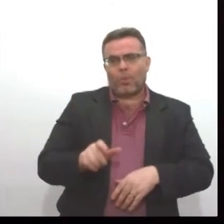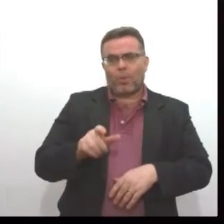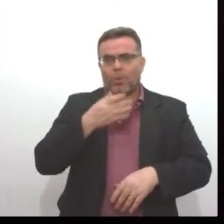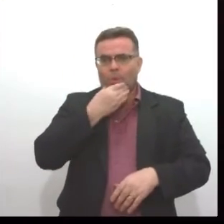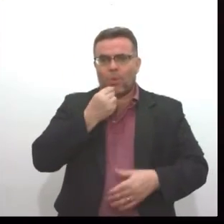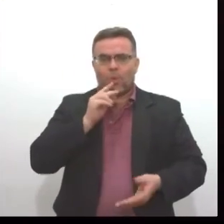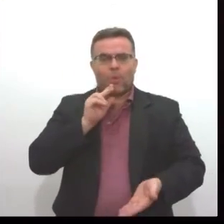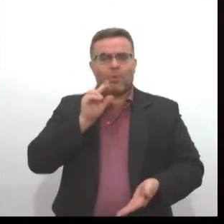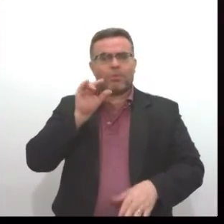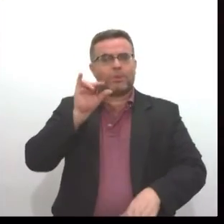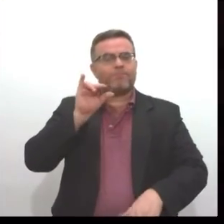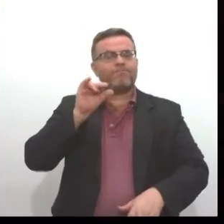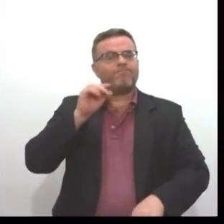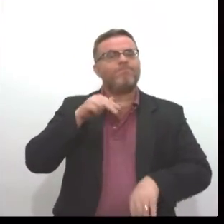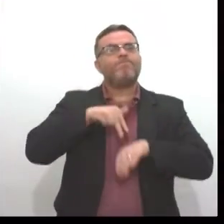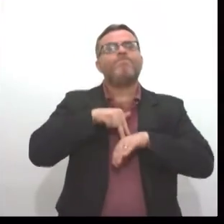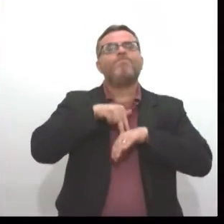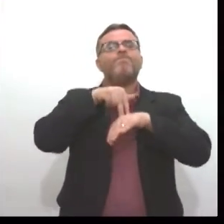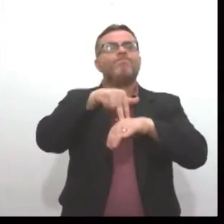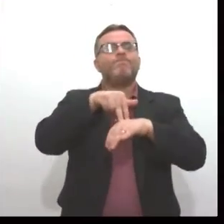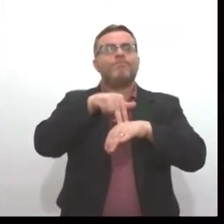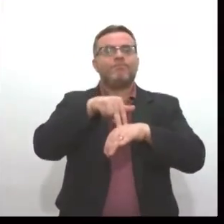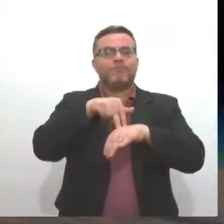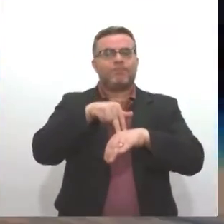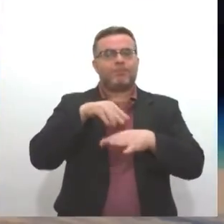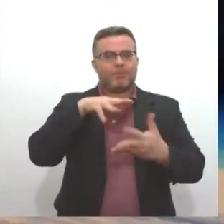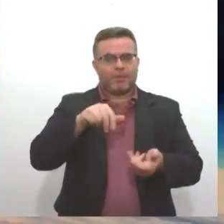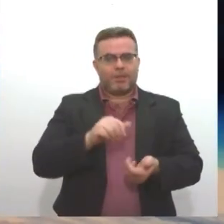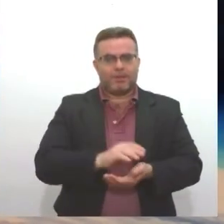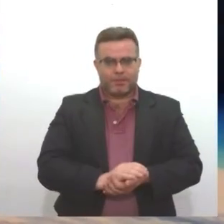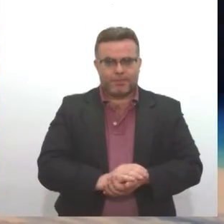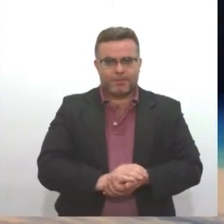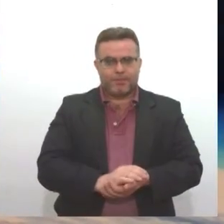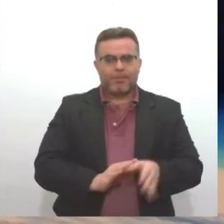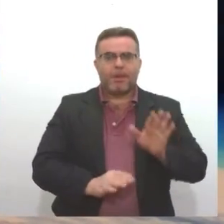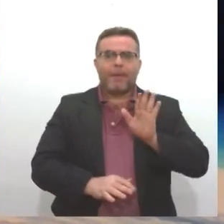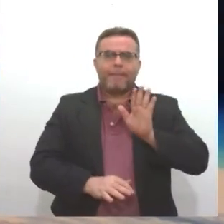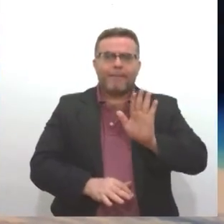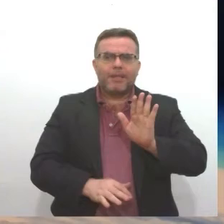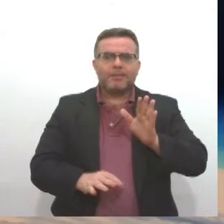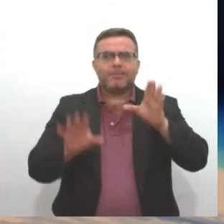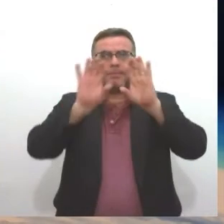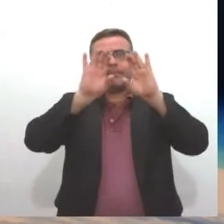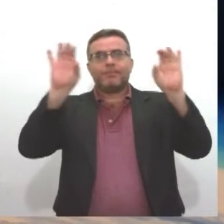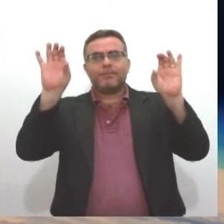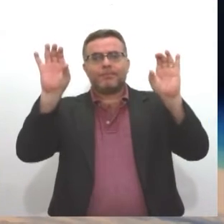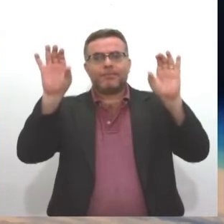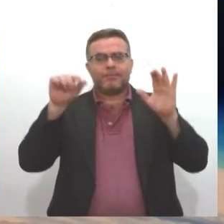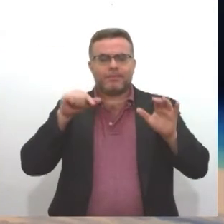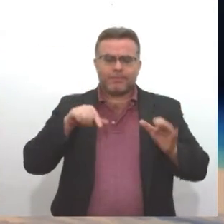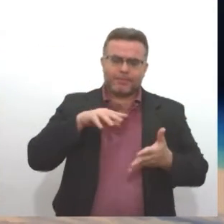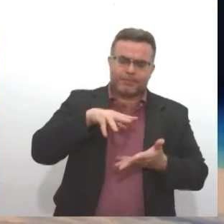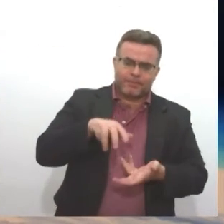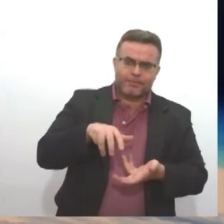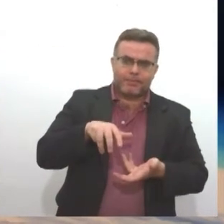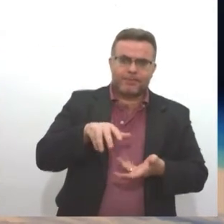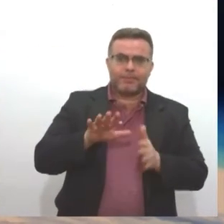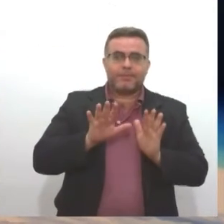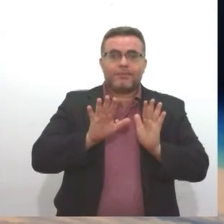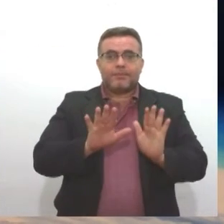em relação ao universo. Nem tanto ao céu, nem tanto à Terra.